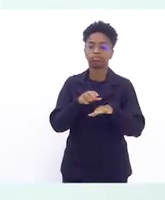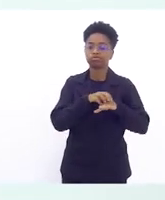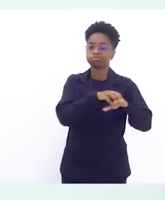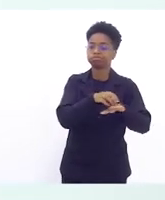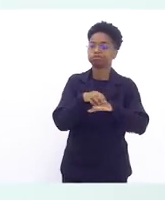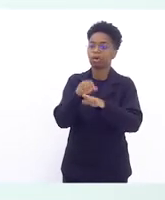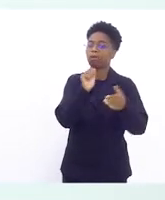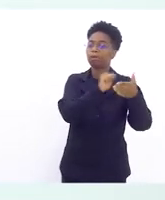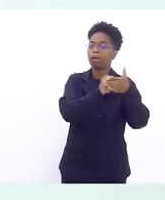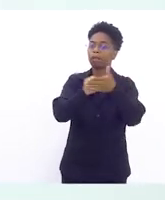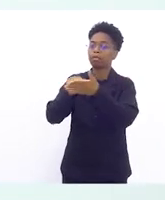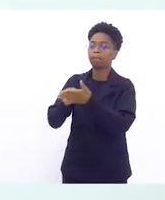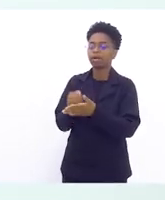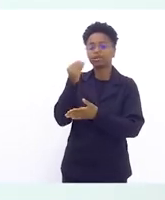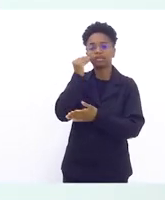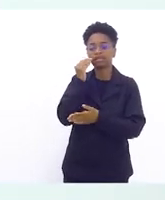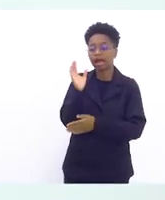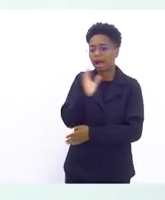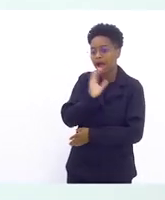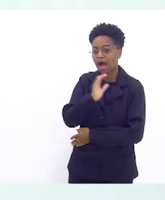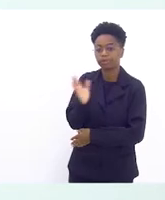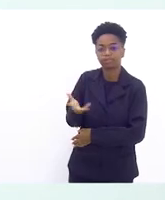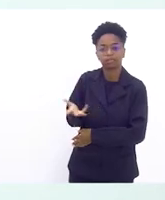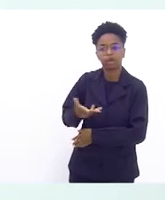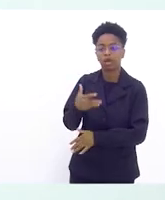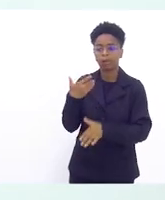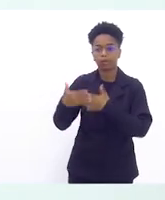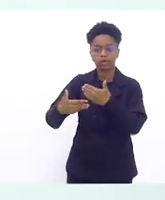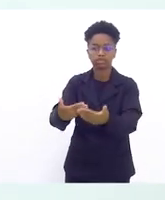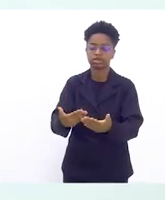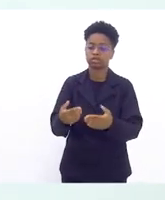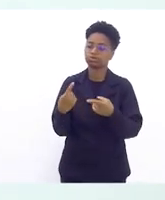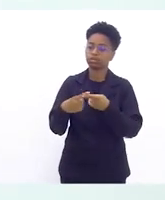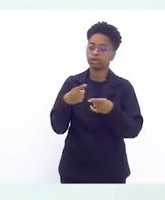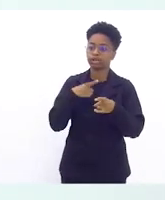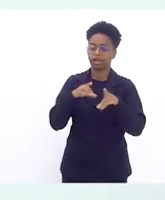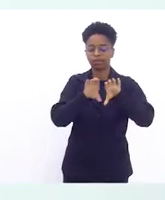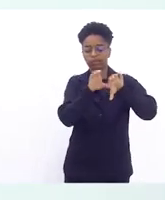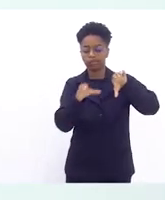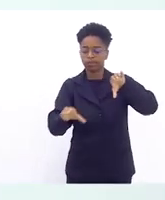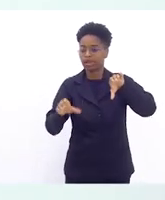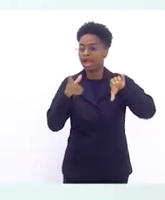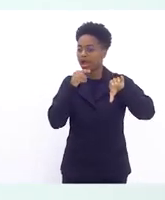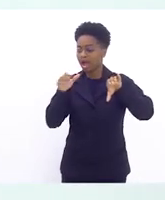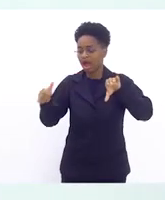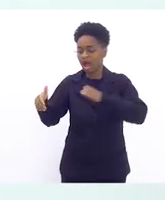gente correr com esse processo de Sanear esses corram que estão recebendo de esgoto